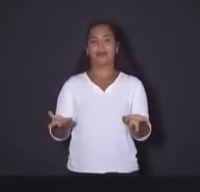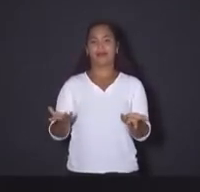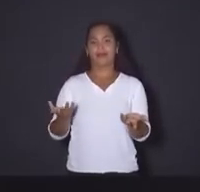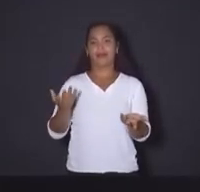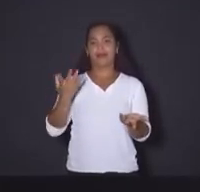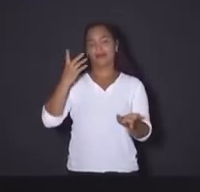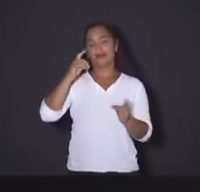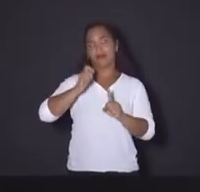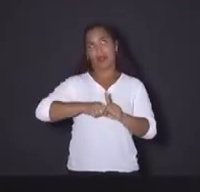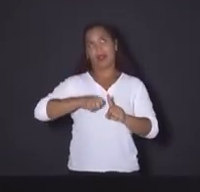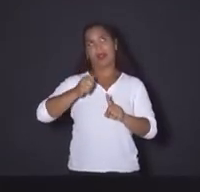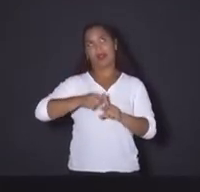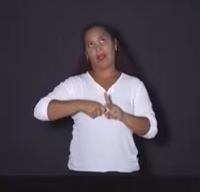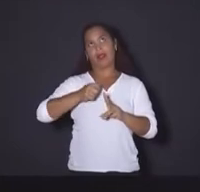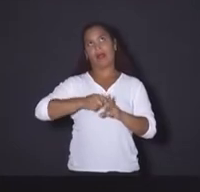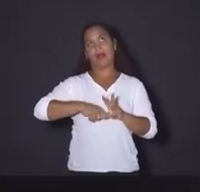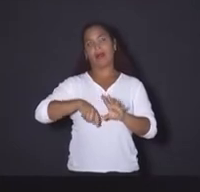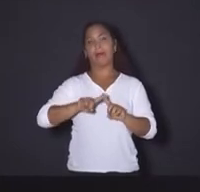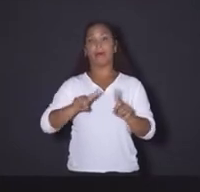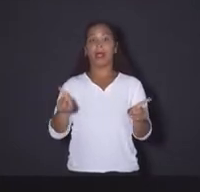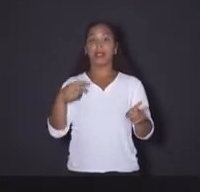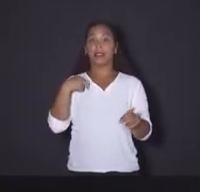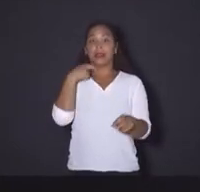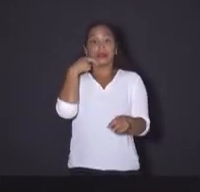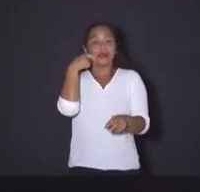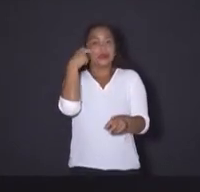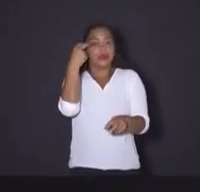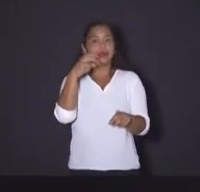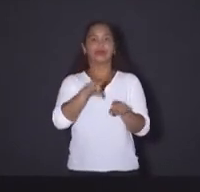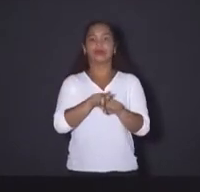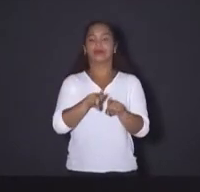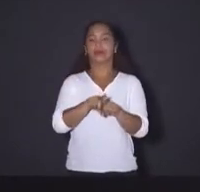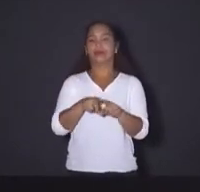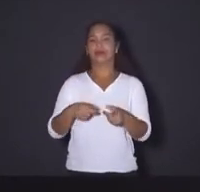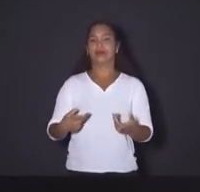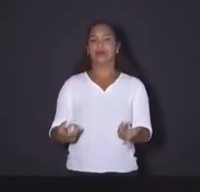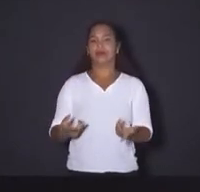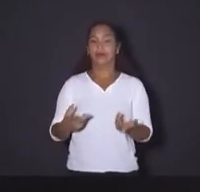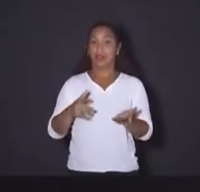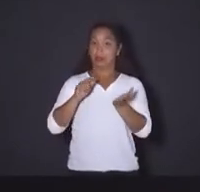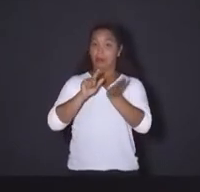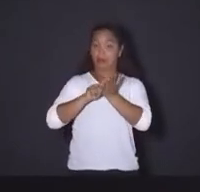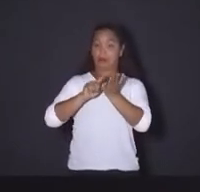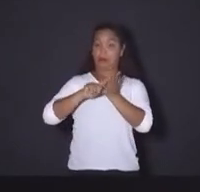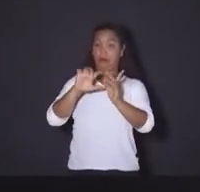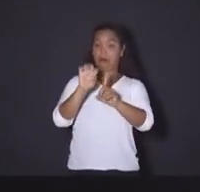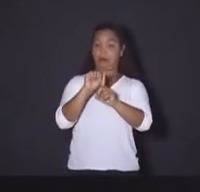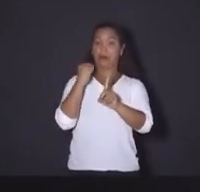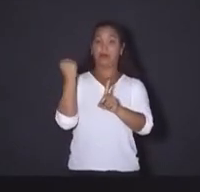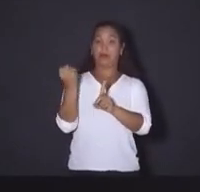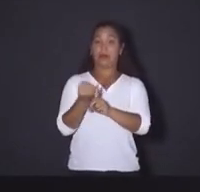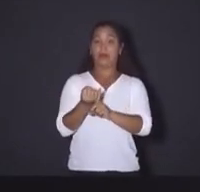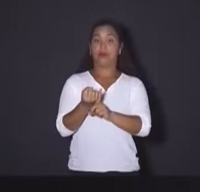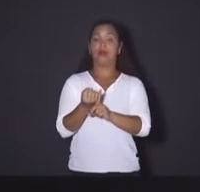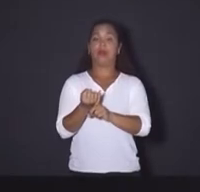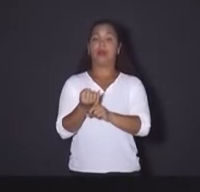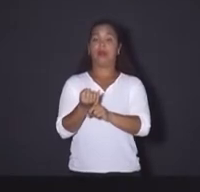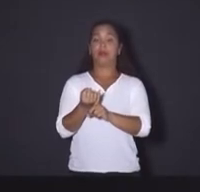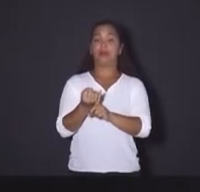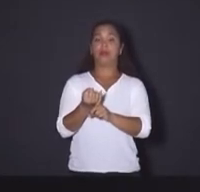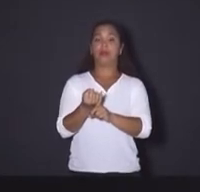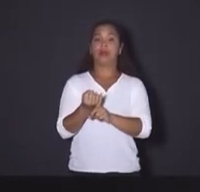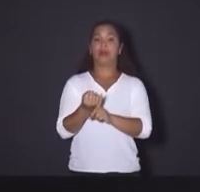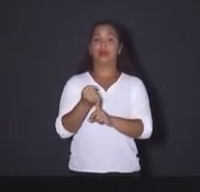Todos os meses, e a gente ainda se envergonha. A relação também que aparece, o papel social, como a gente aprende de tão cedo, qual é o papel social